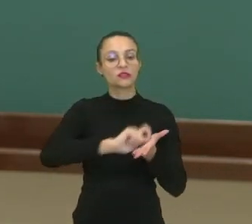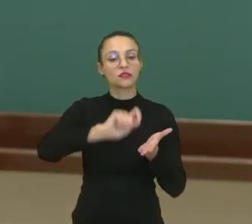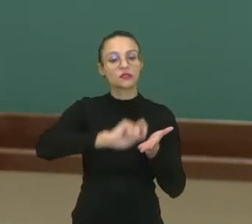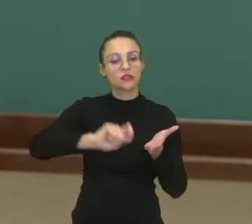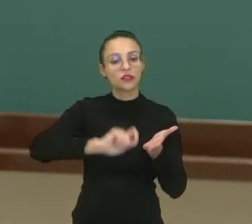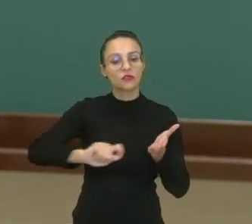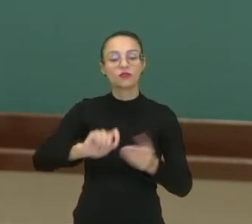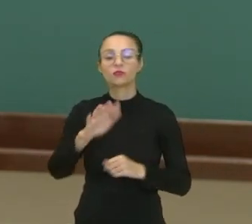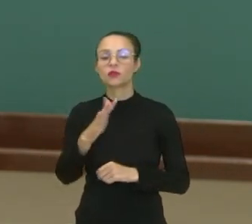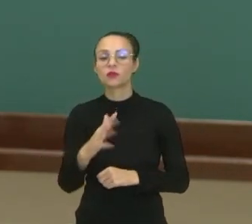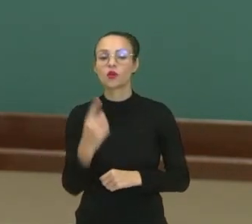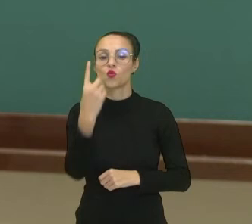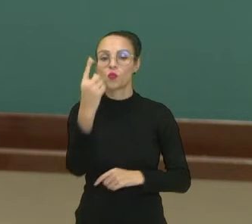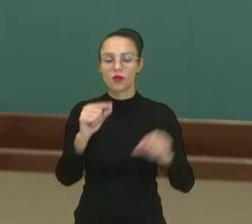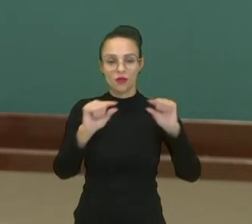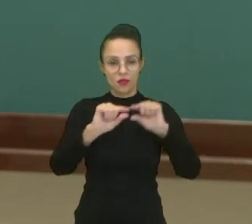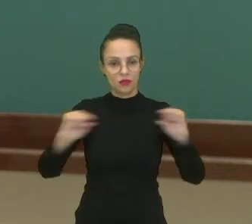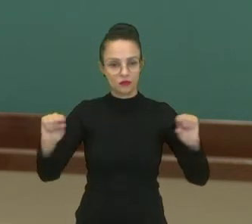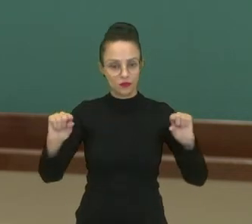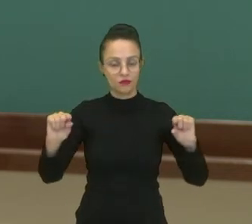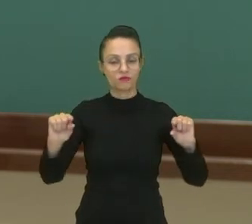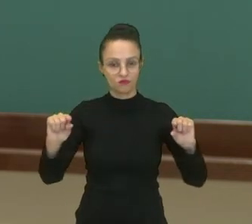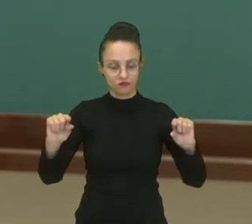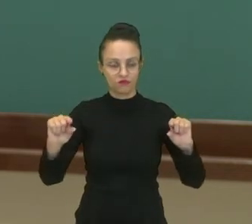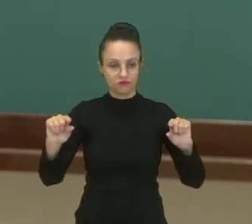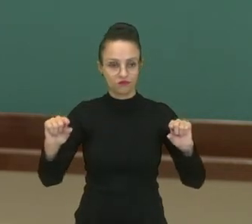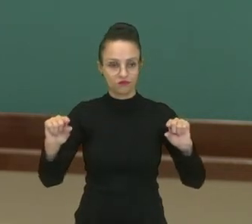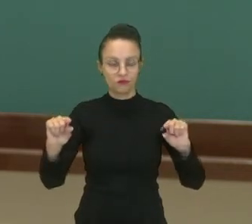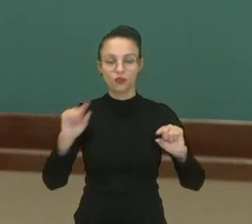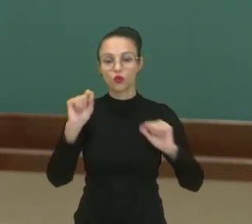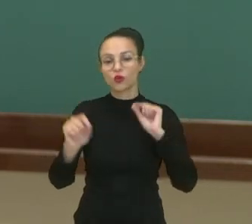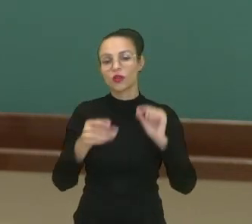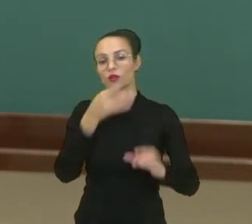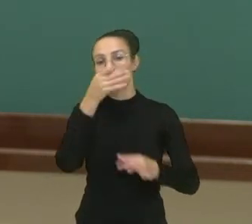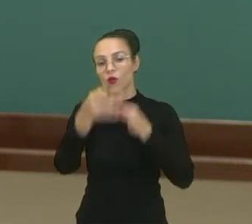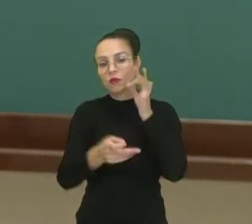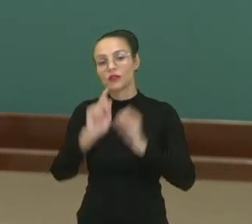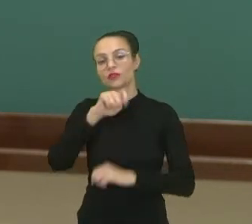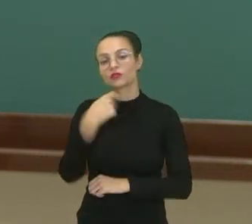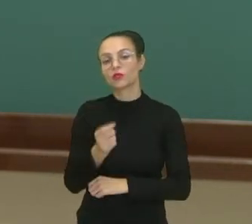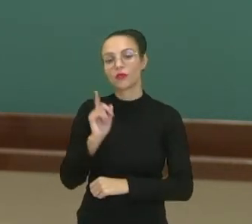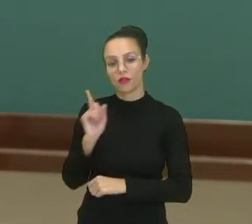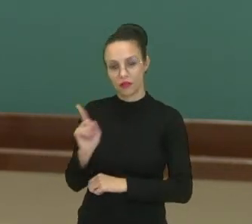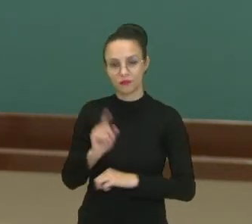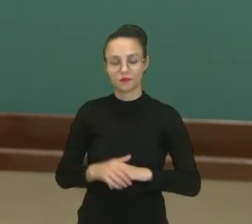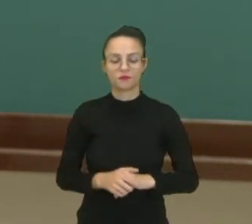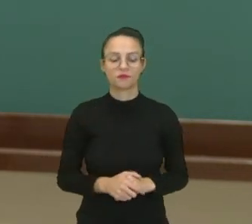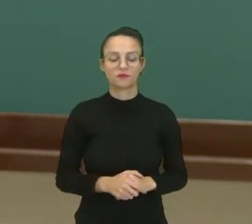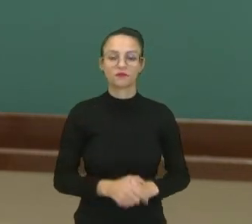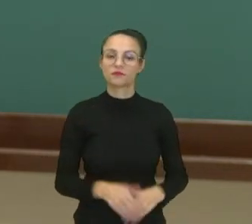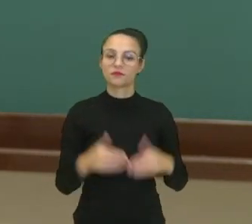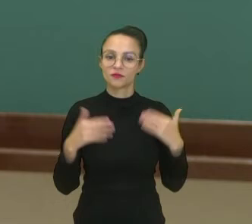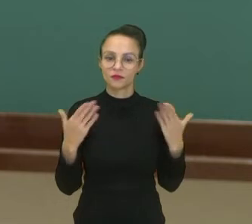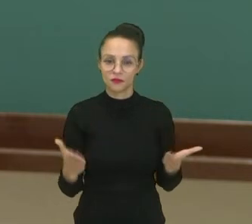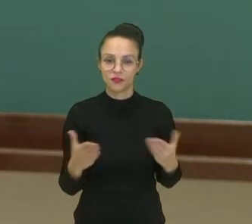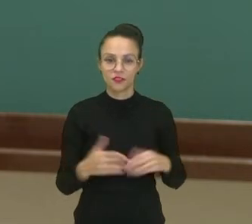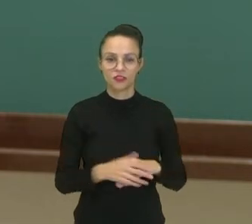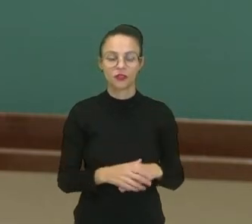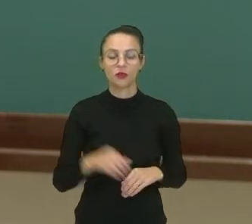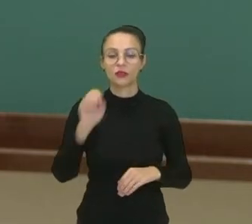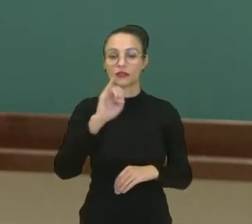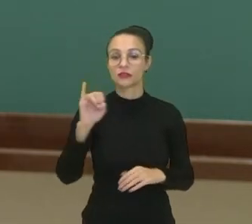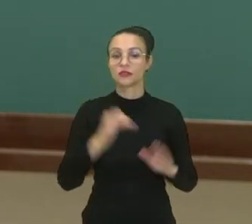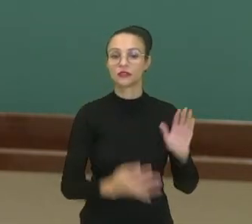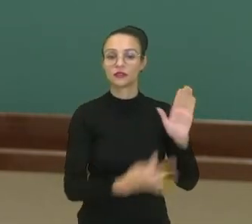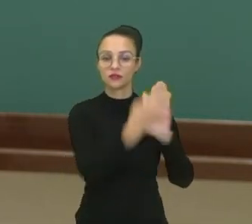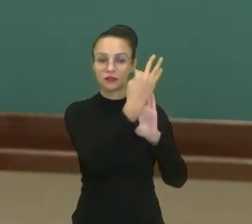o quê? Uma linha, né, com um comentário sobre elas. Então, se o